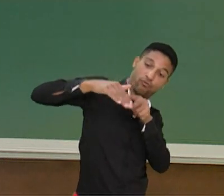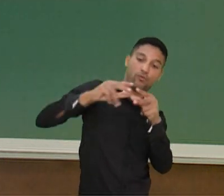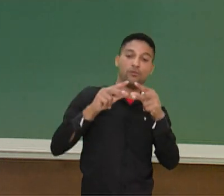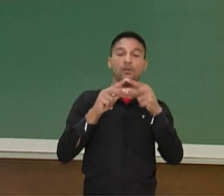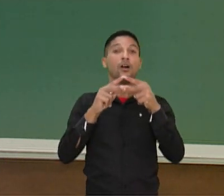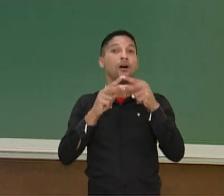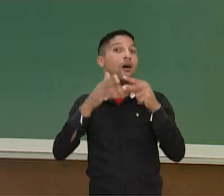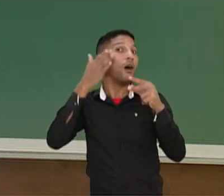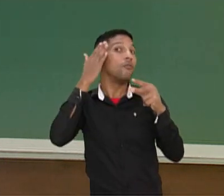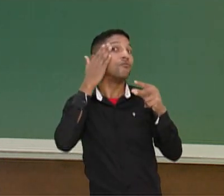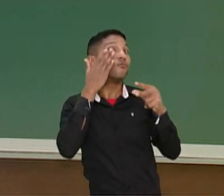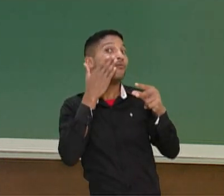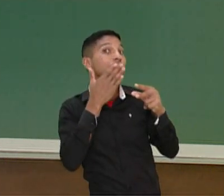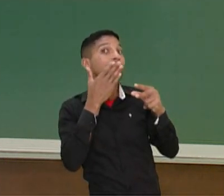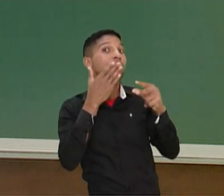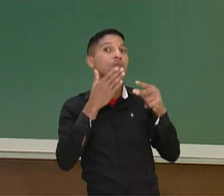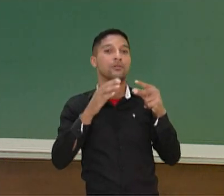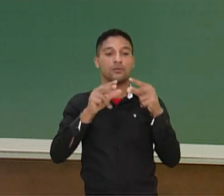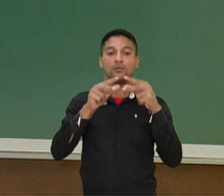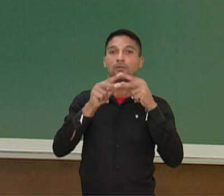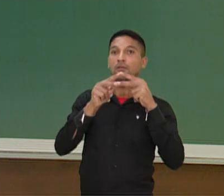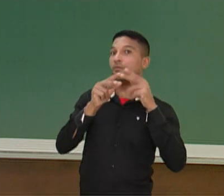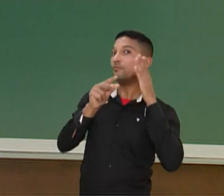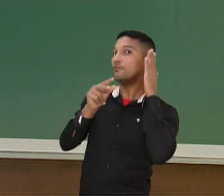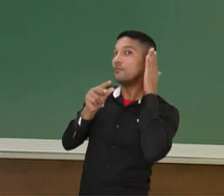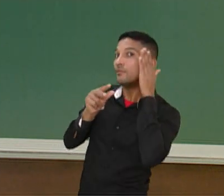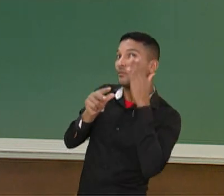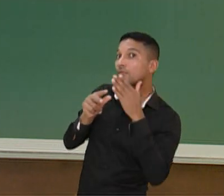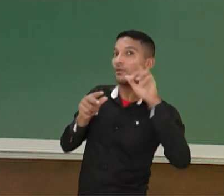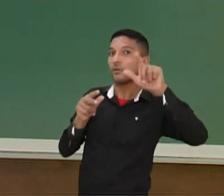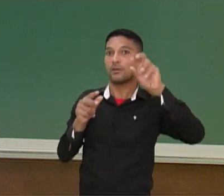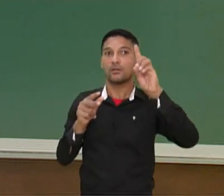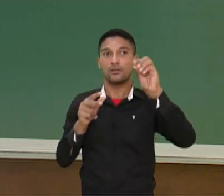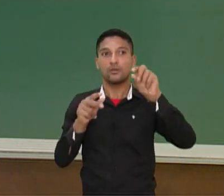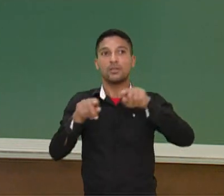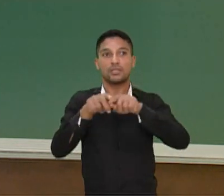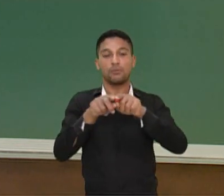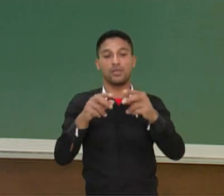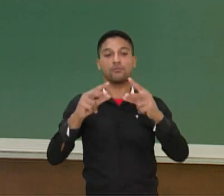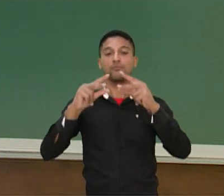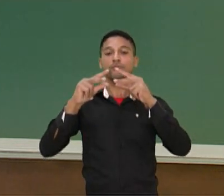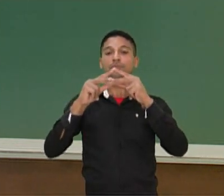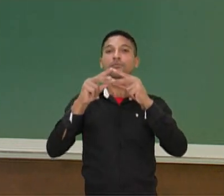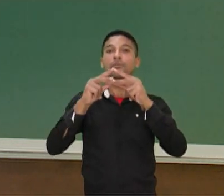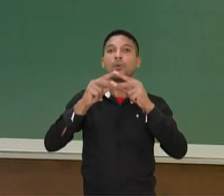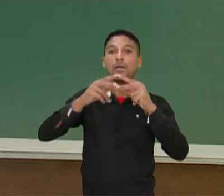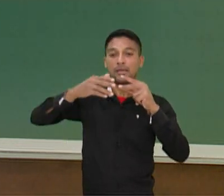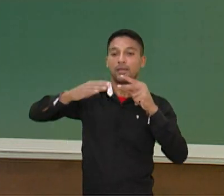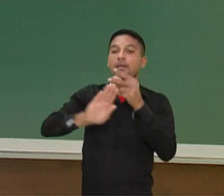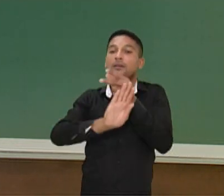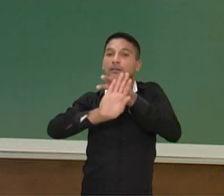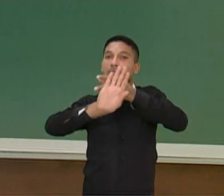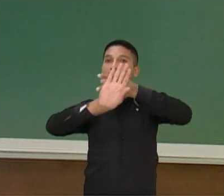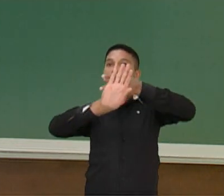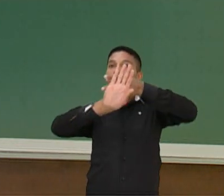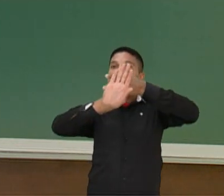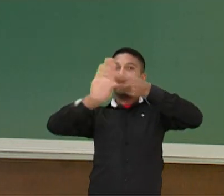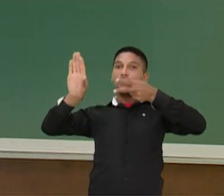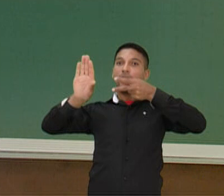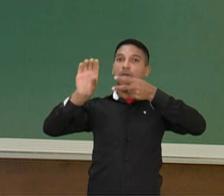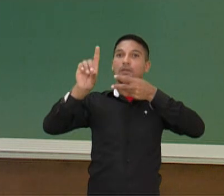4 coisinhas, tá bom? Então, nós vamos analisar o que são exatamente essas 4 coisas, esses elementos aqui.